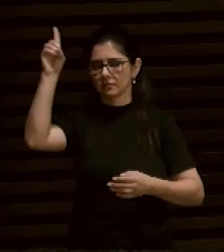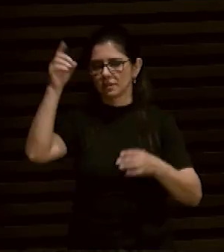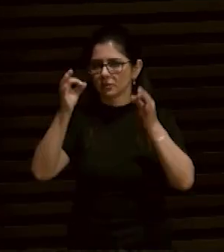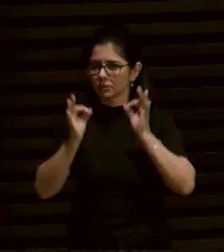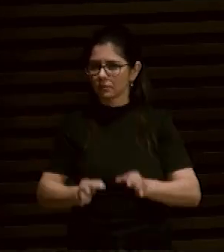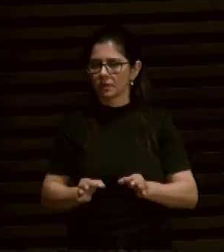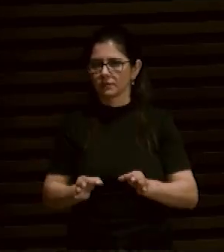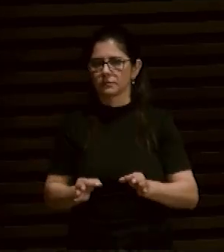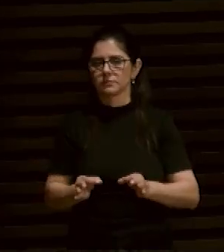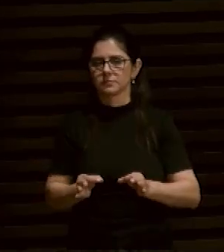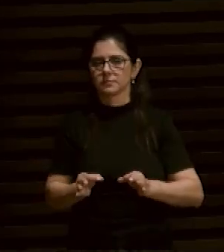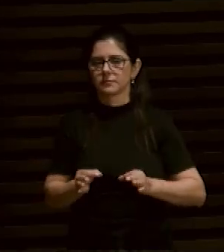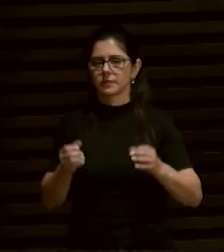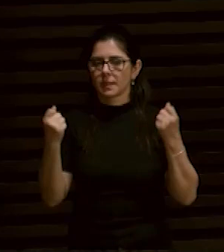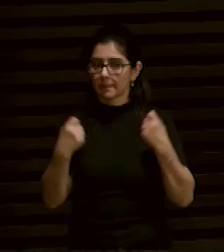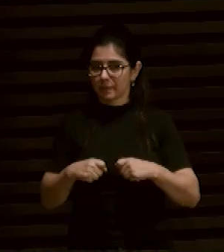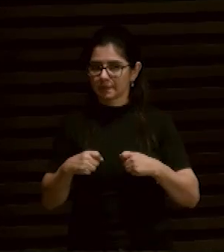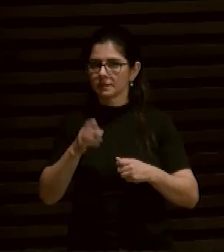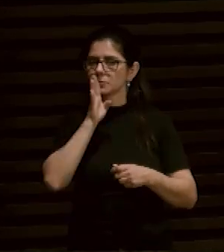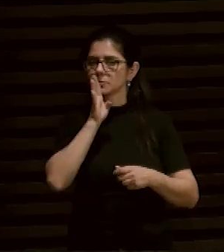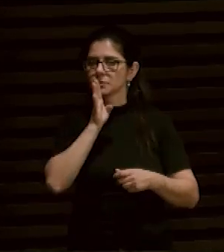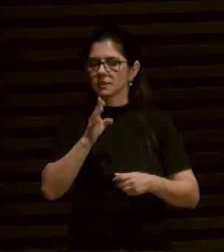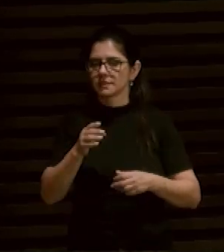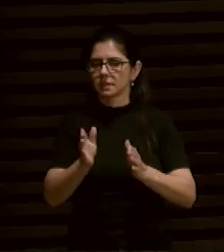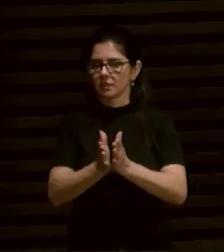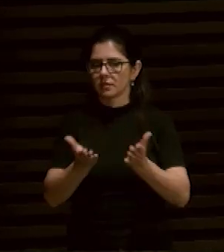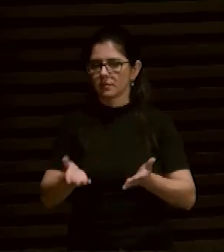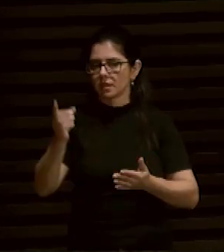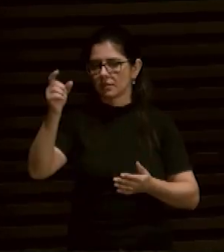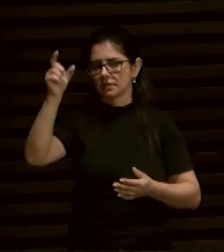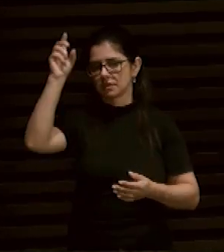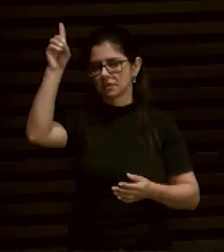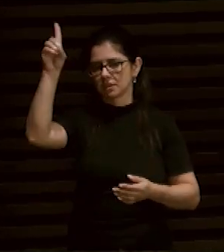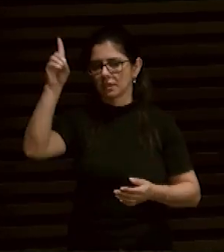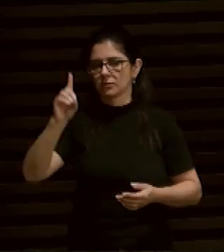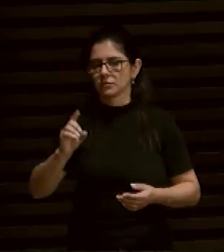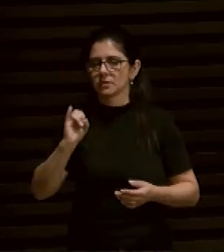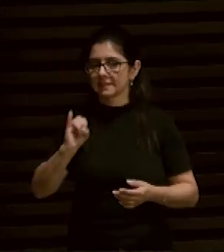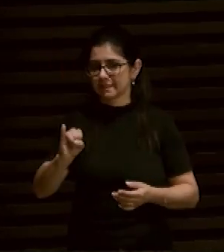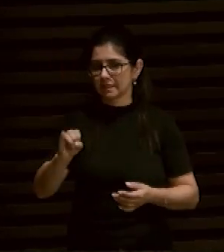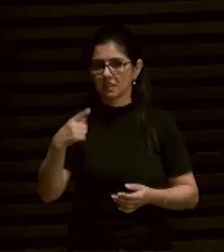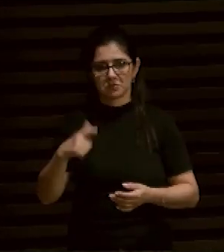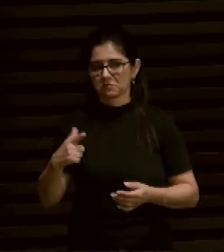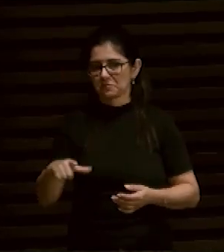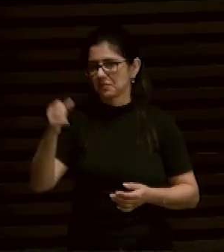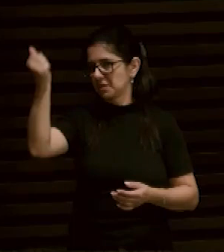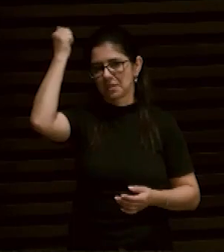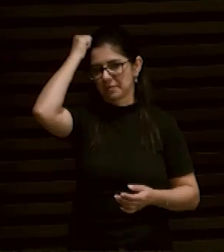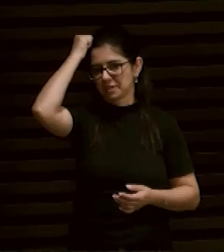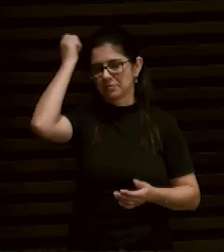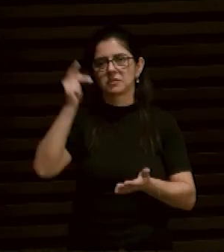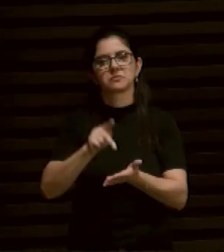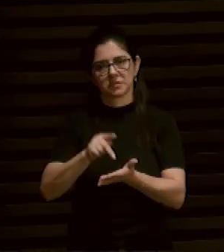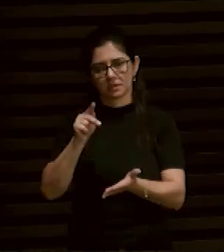humildade. É possível conhecermos um pouco de Bíblia e teologia, mas se nós não tivermos o arrependimento verdadeiro, irmãos,